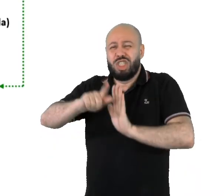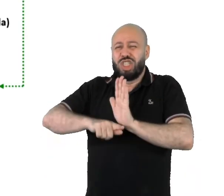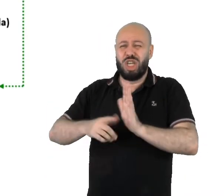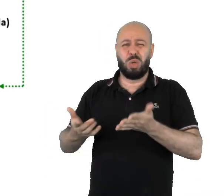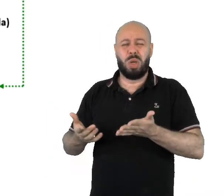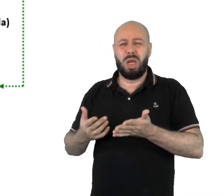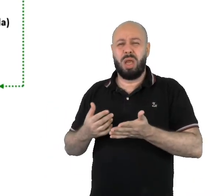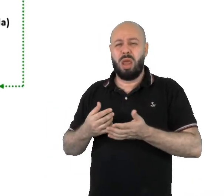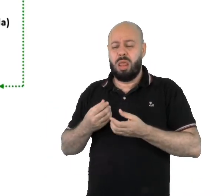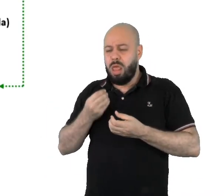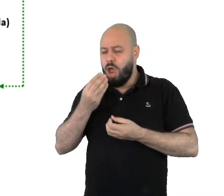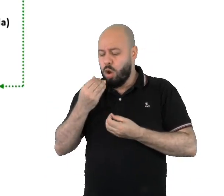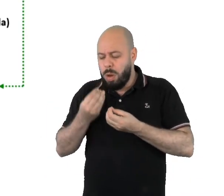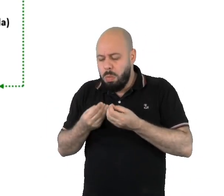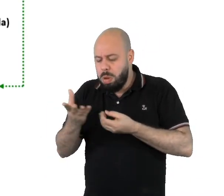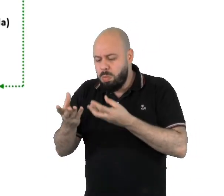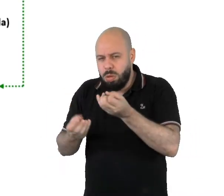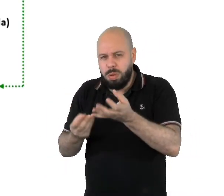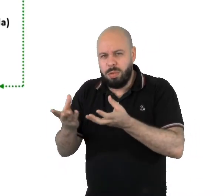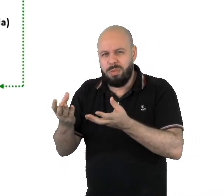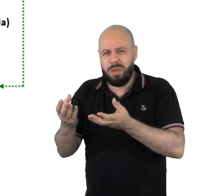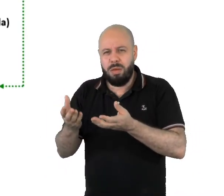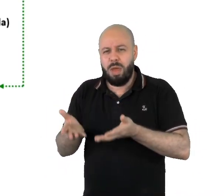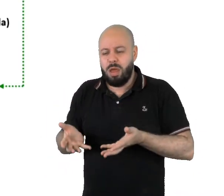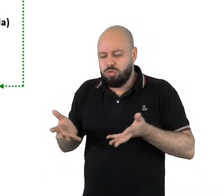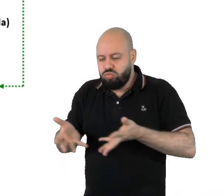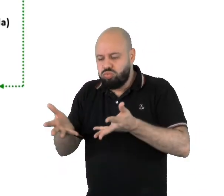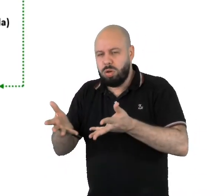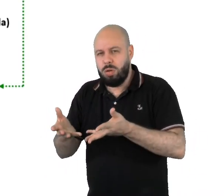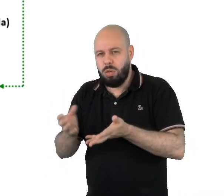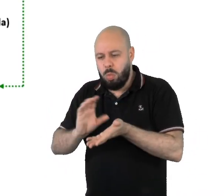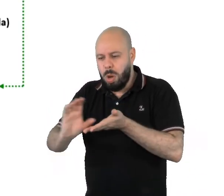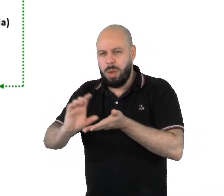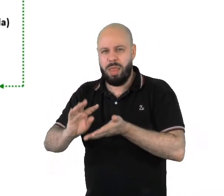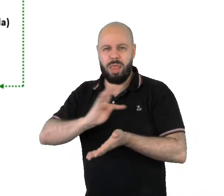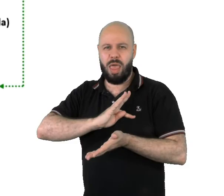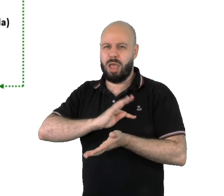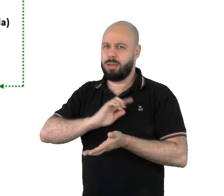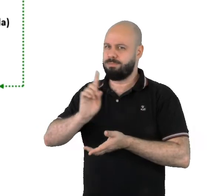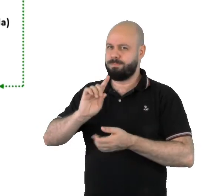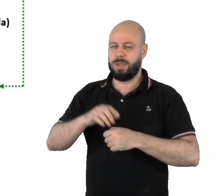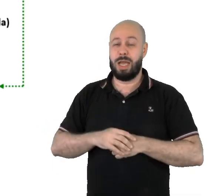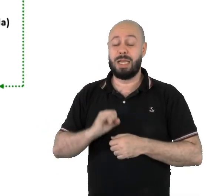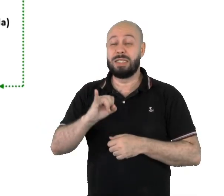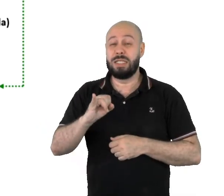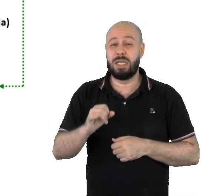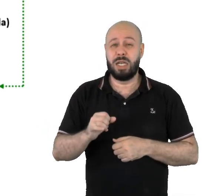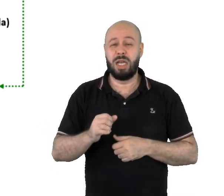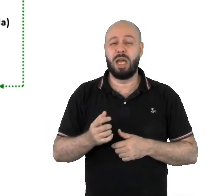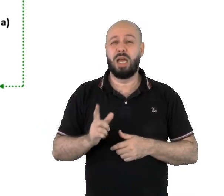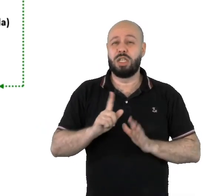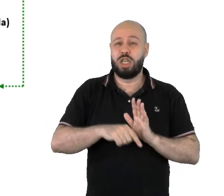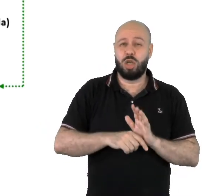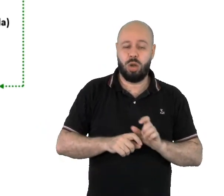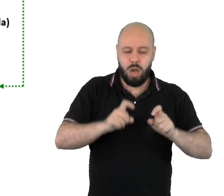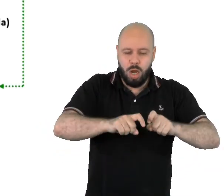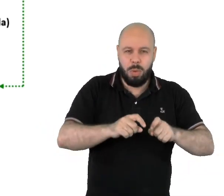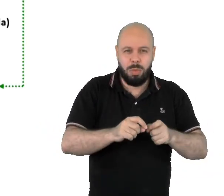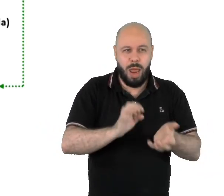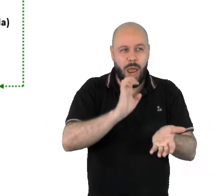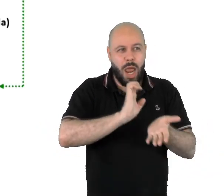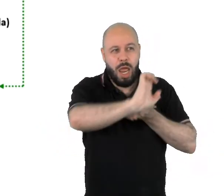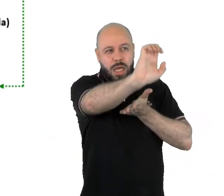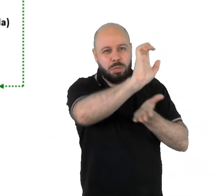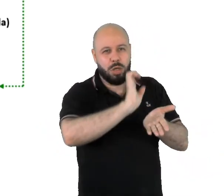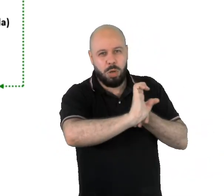alimentação da população, não teve incentivo, não teve muita técnica. Agora, quando você fala de gêneros agrícolas para exportação e